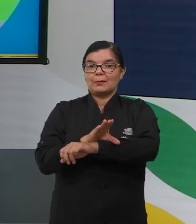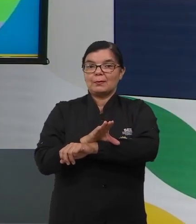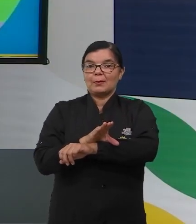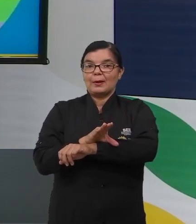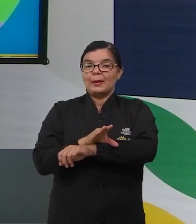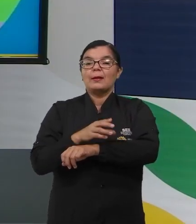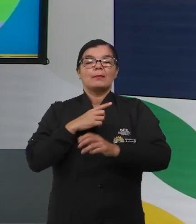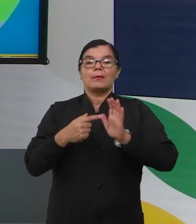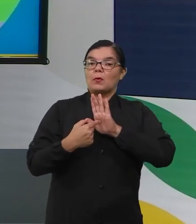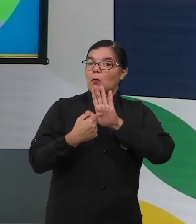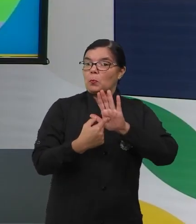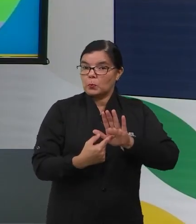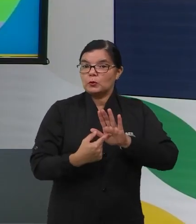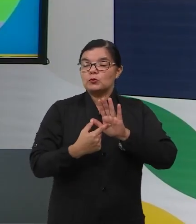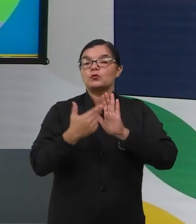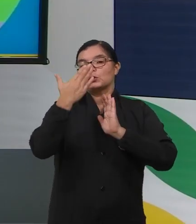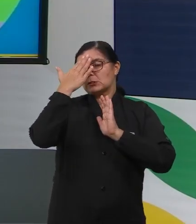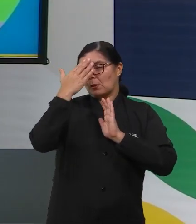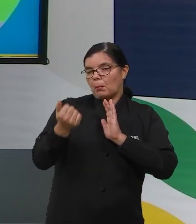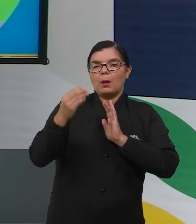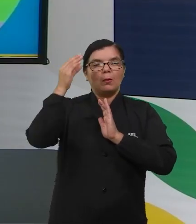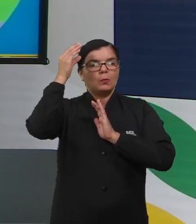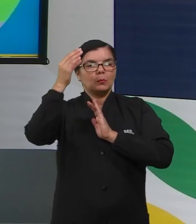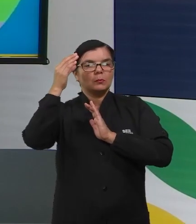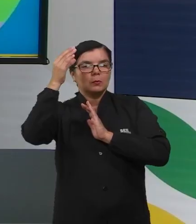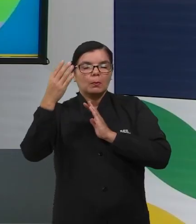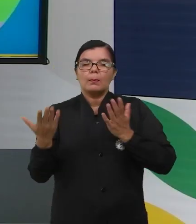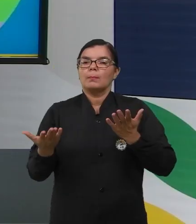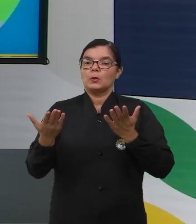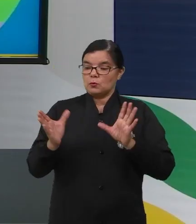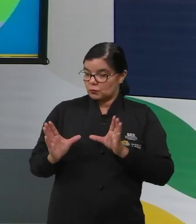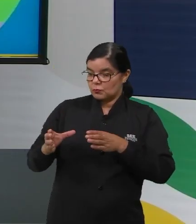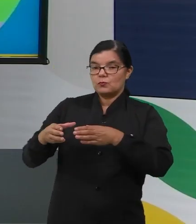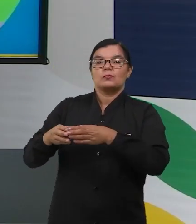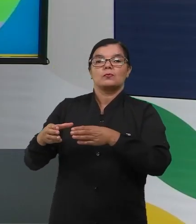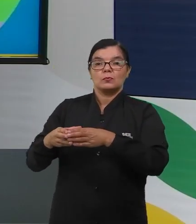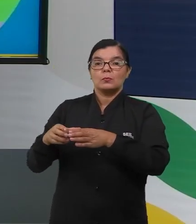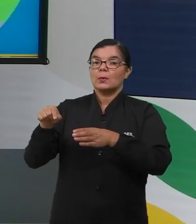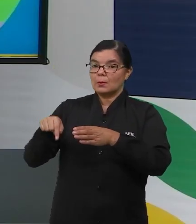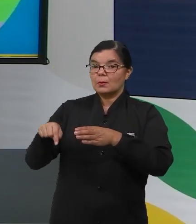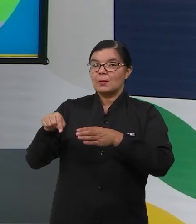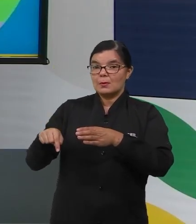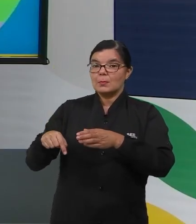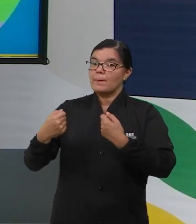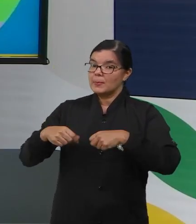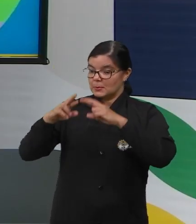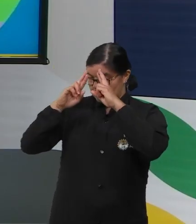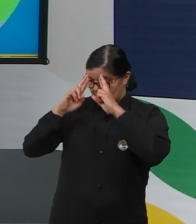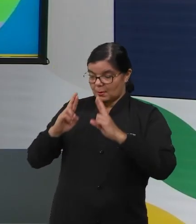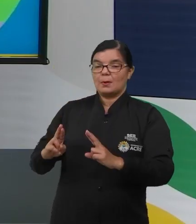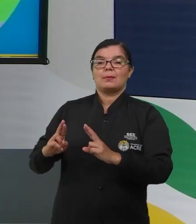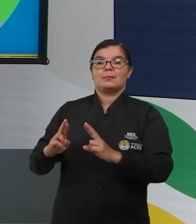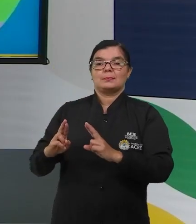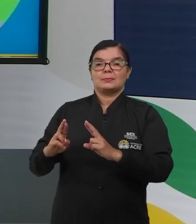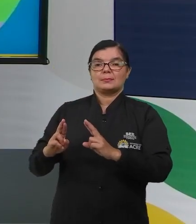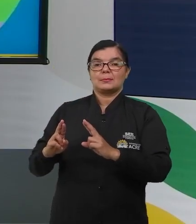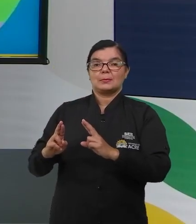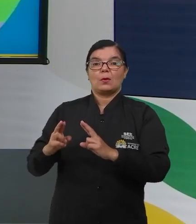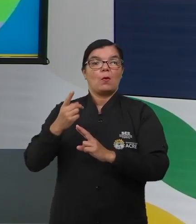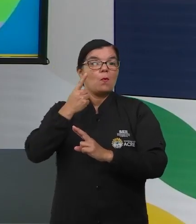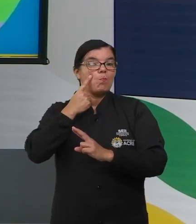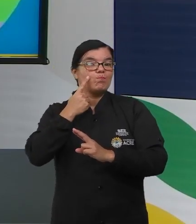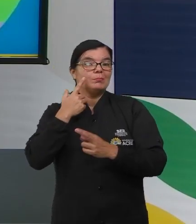ela representa os saberes e os conhecimentos de um determinado grupo e esse grupo deve ser respeitado.